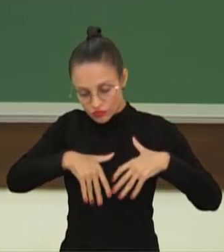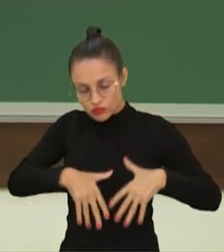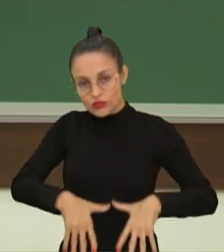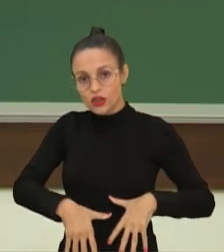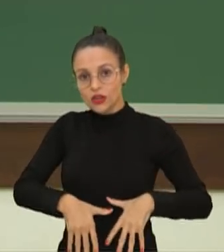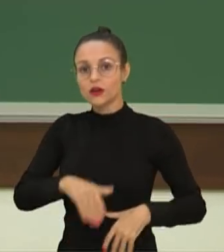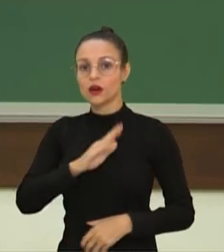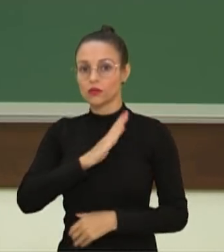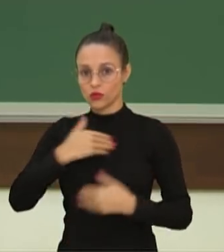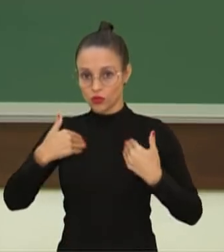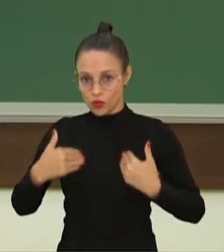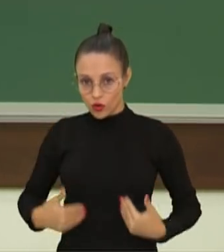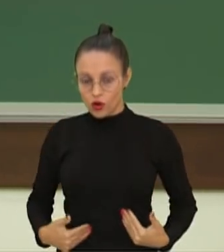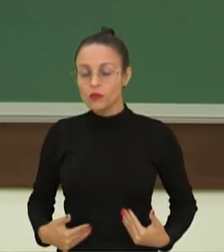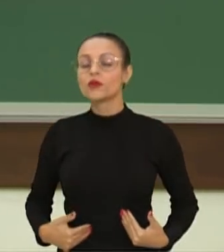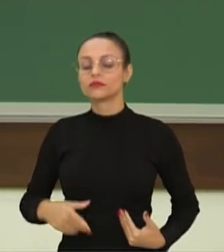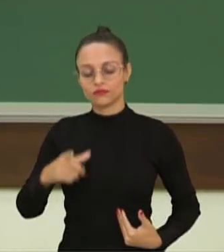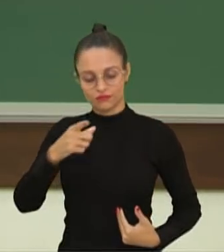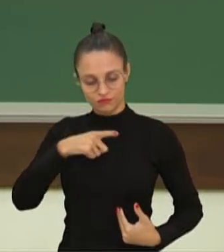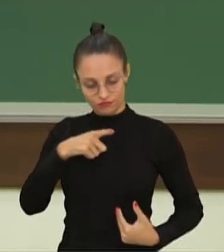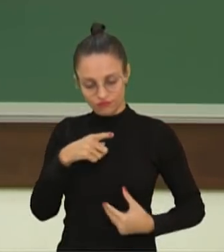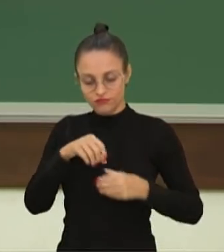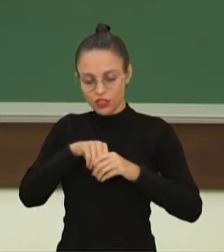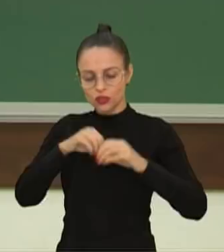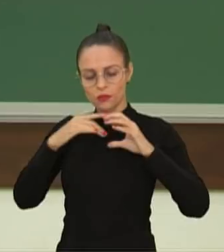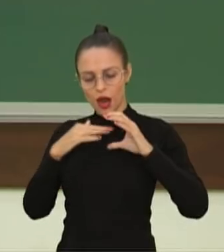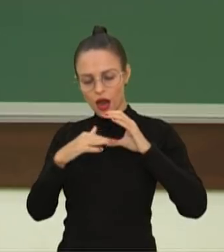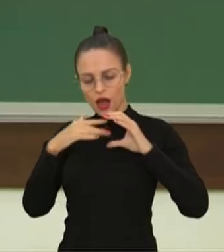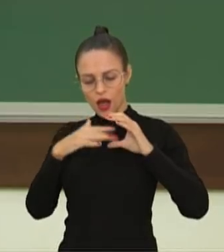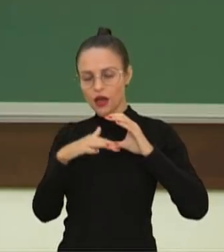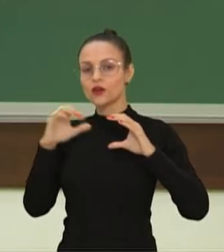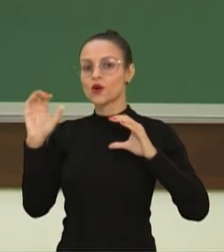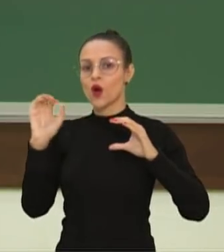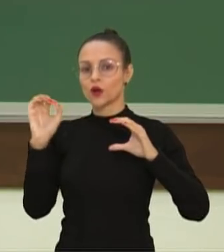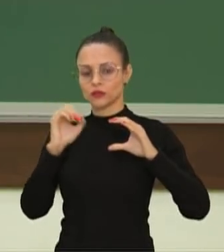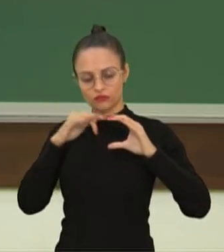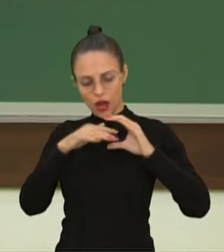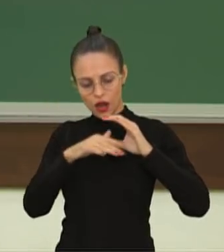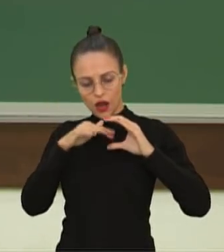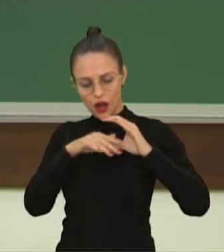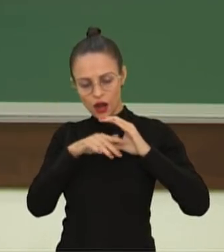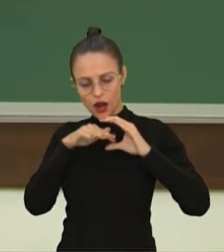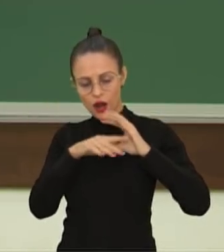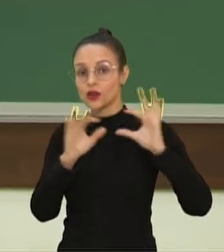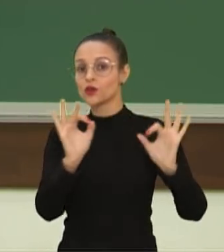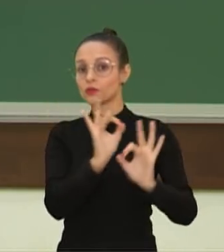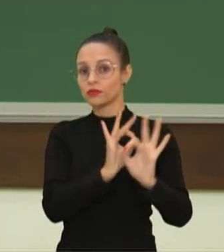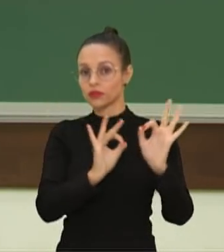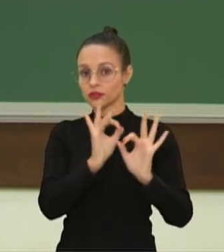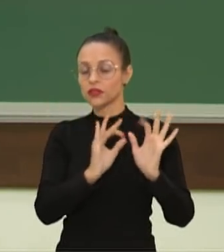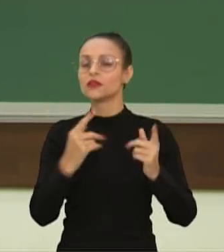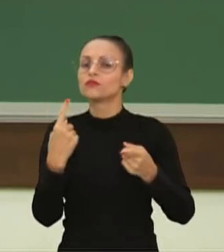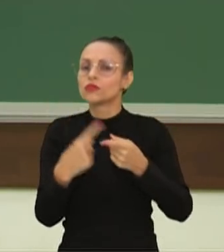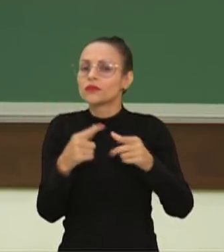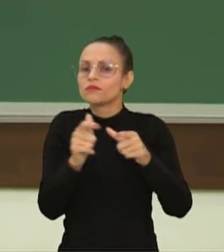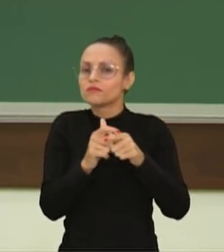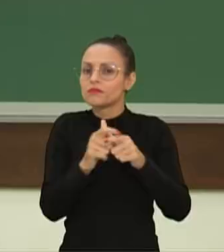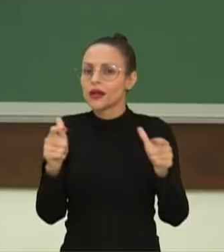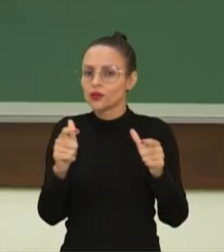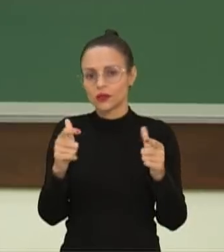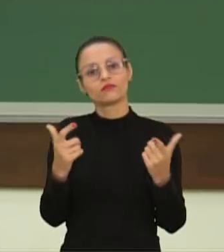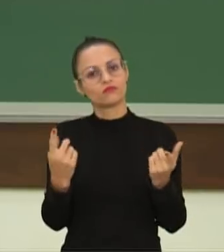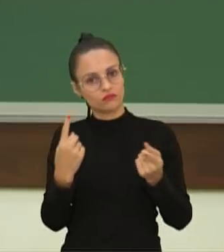do corpo, ele está cheinho de oxigênio, para levar o oxigênio às células. Por que eu falo a maioria?